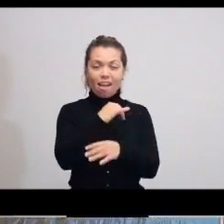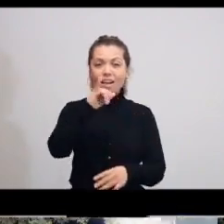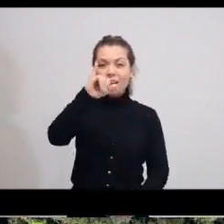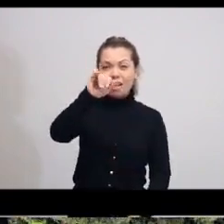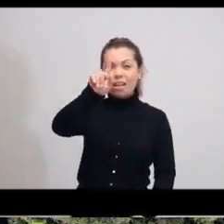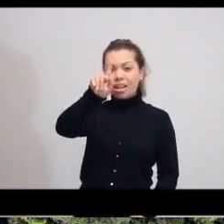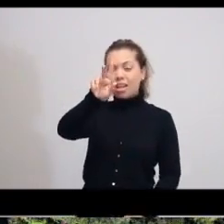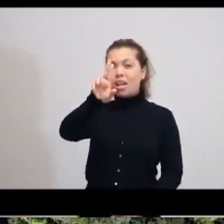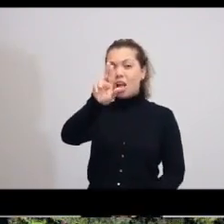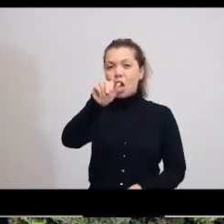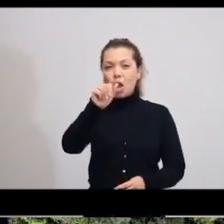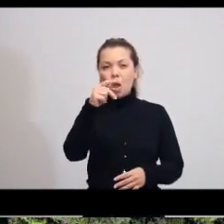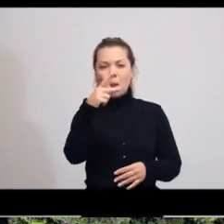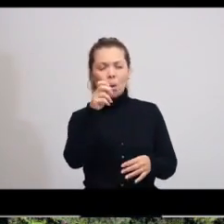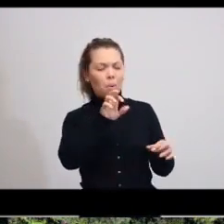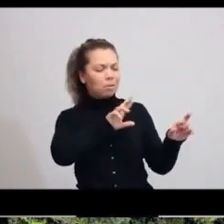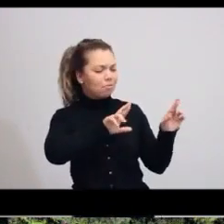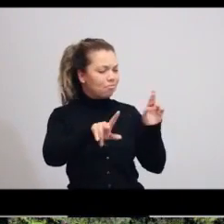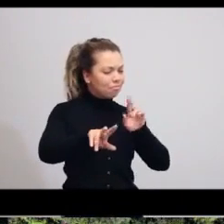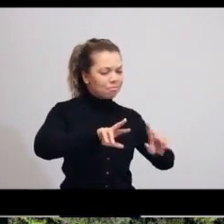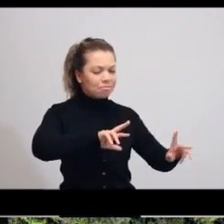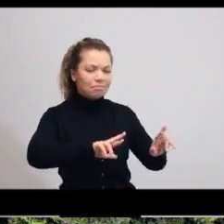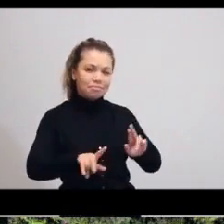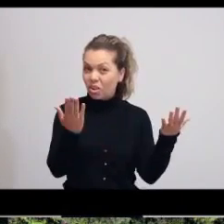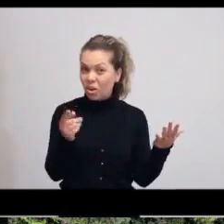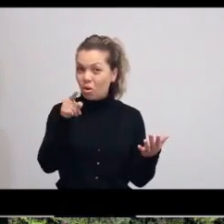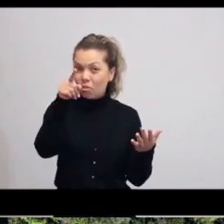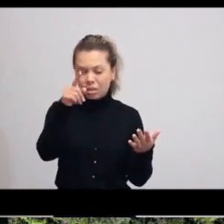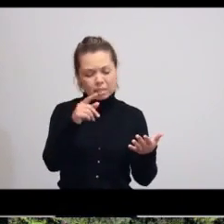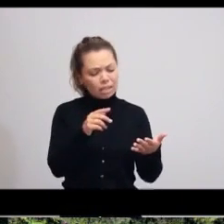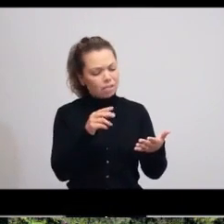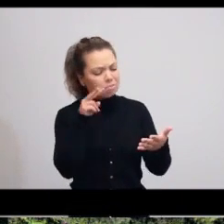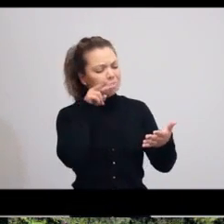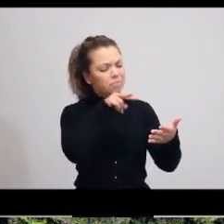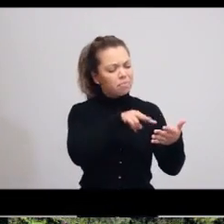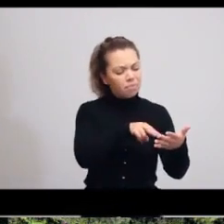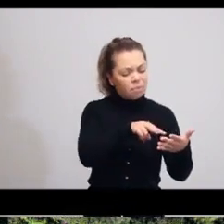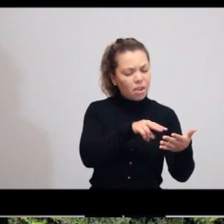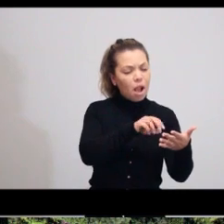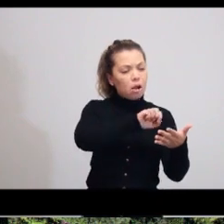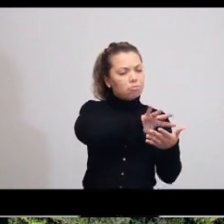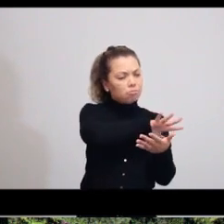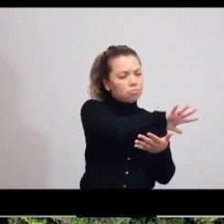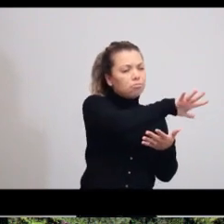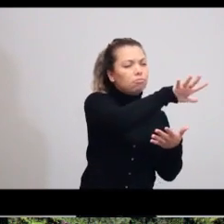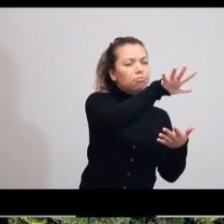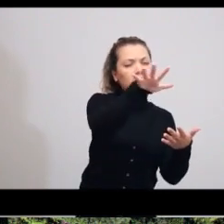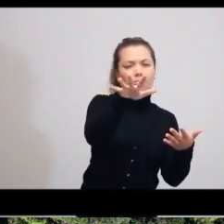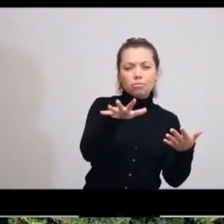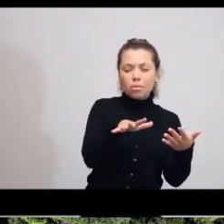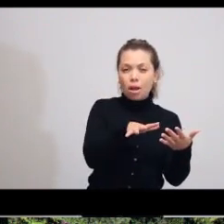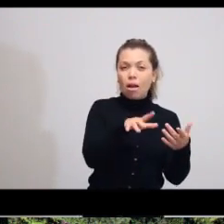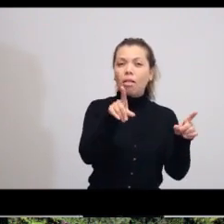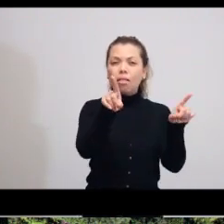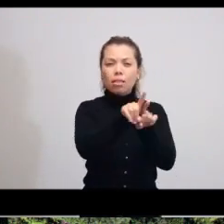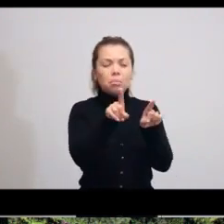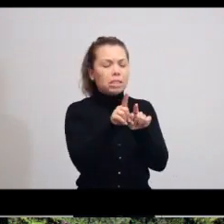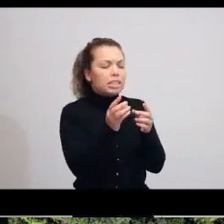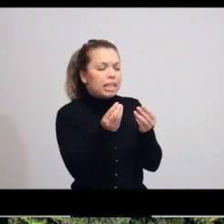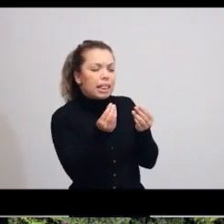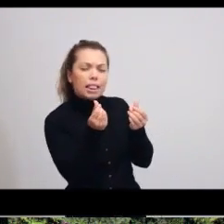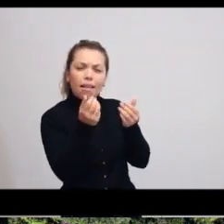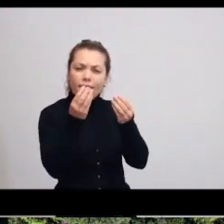de Iguape e Cananéia pelo Mar Pequeno, uma grande extensão de água salgada com manguezais, seja no continente, seja